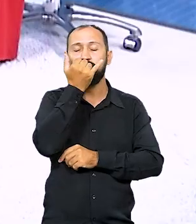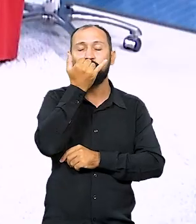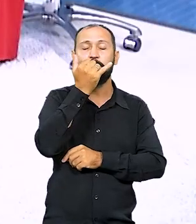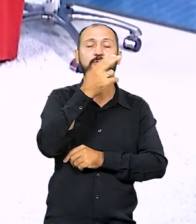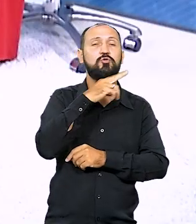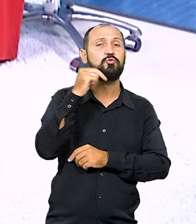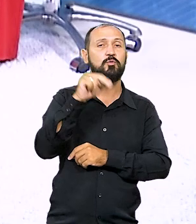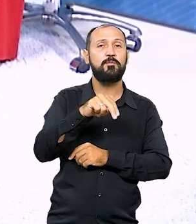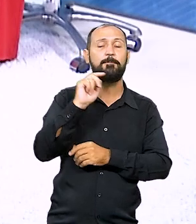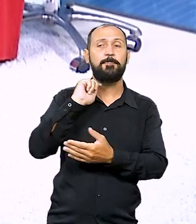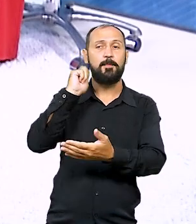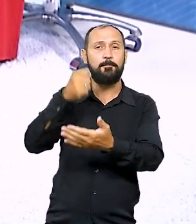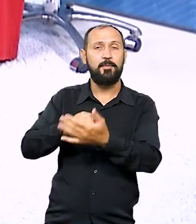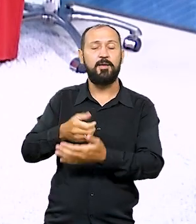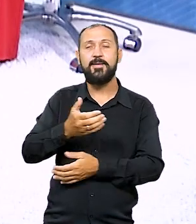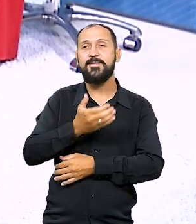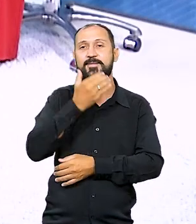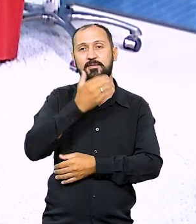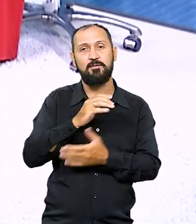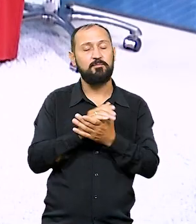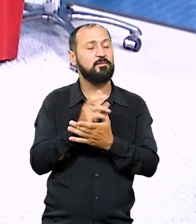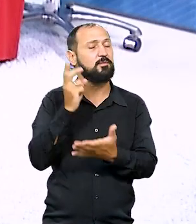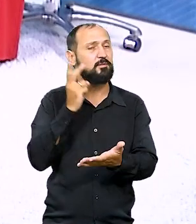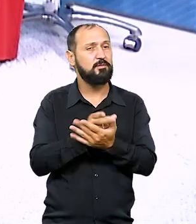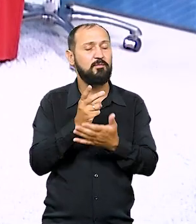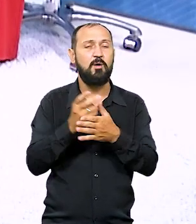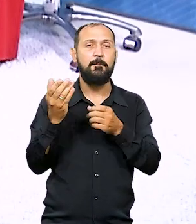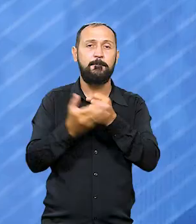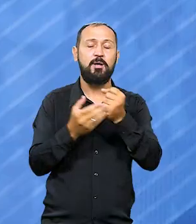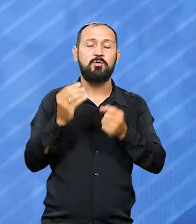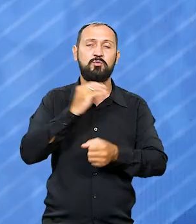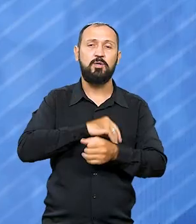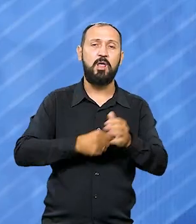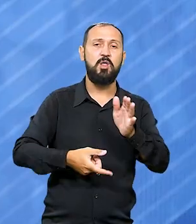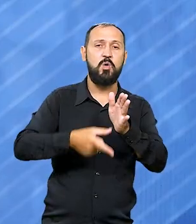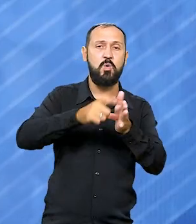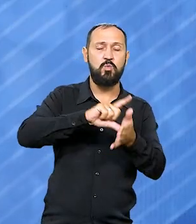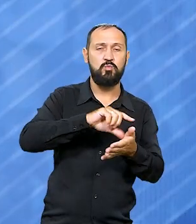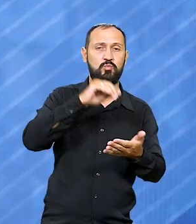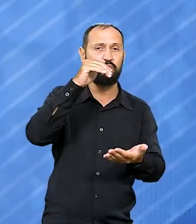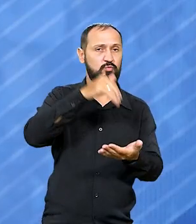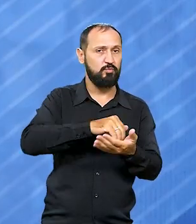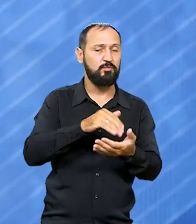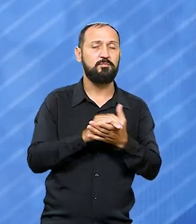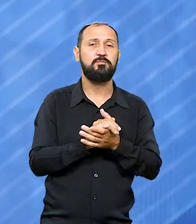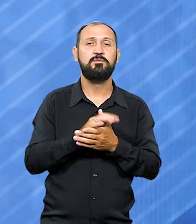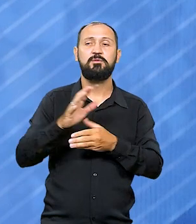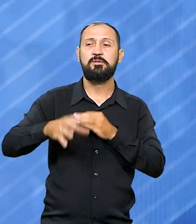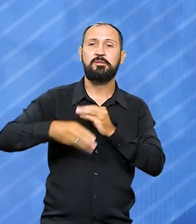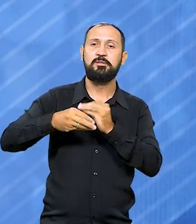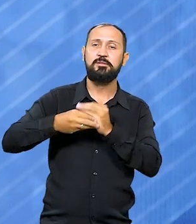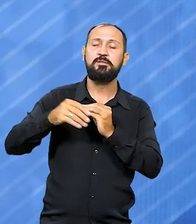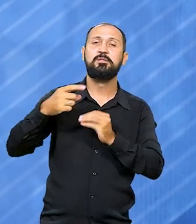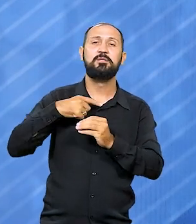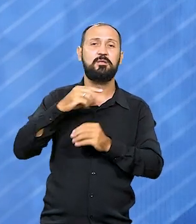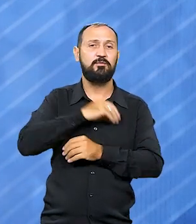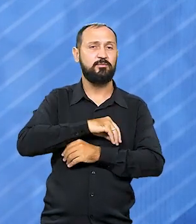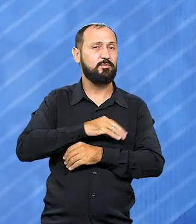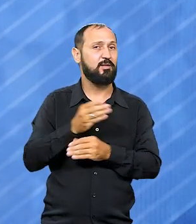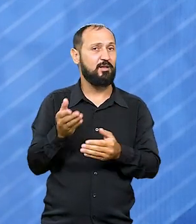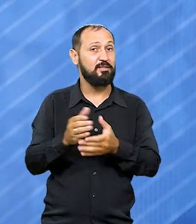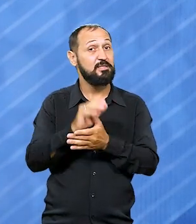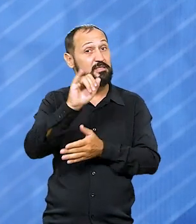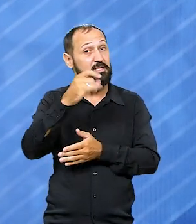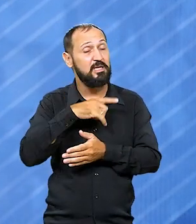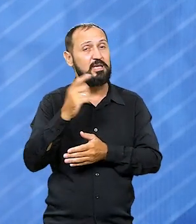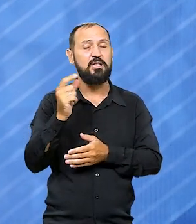de novembro, para fazer o pagamento de dezembro. Então sempre vai ser com base na última remuneração que ele teve e os acréscimos